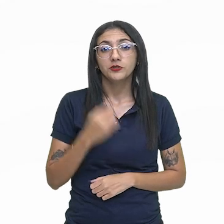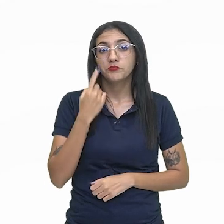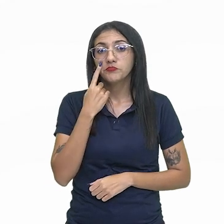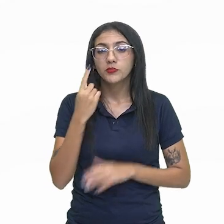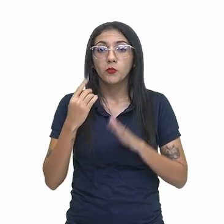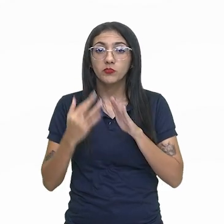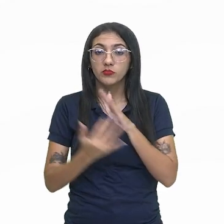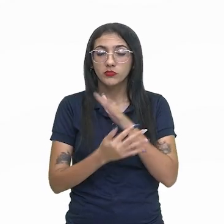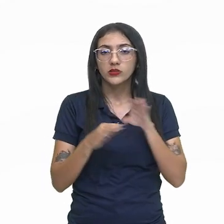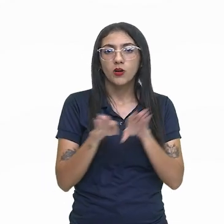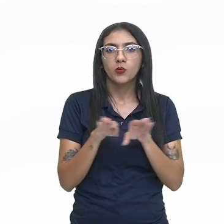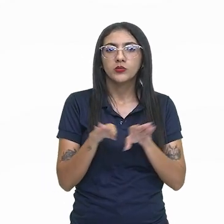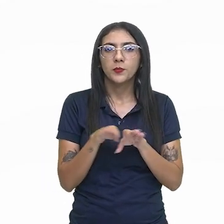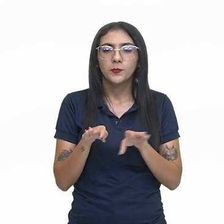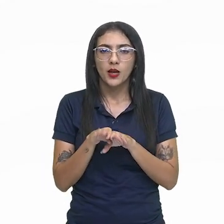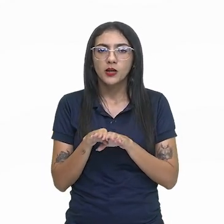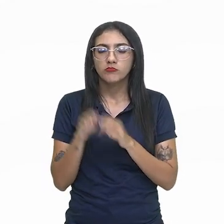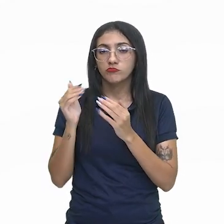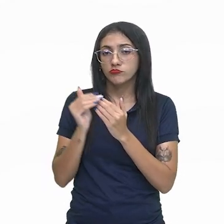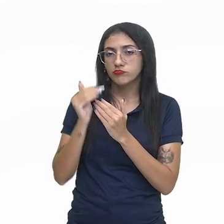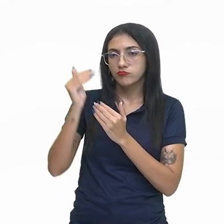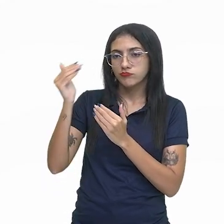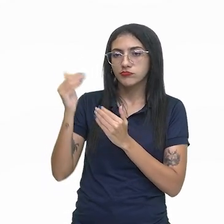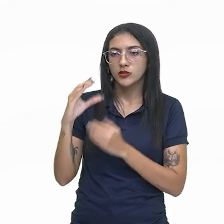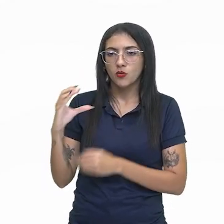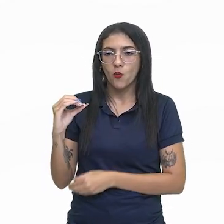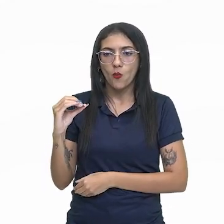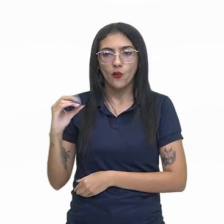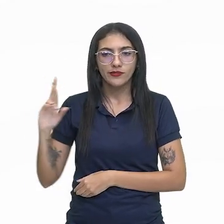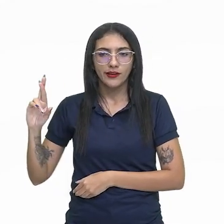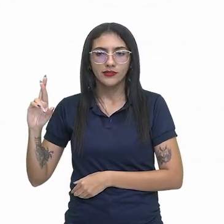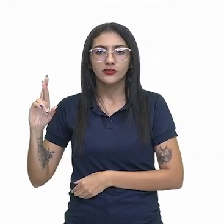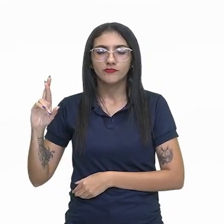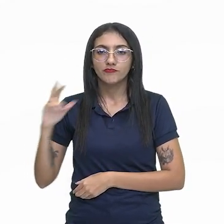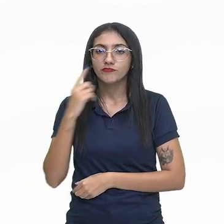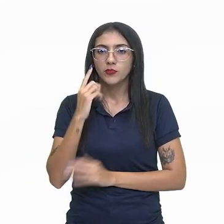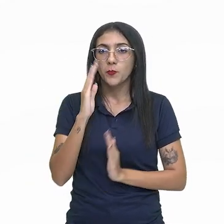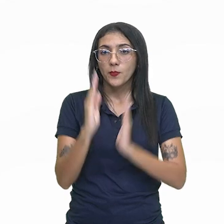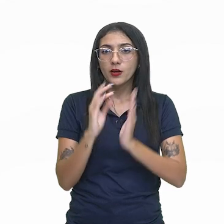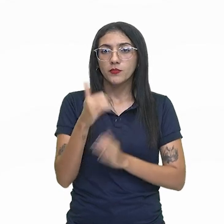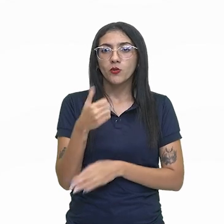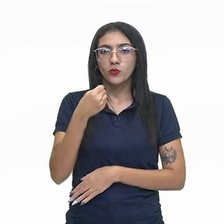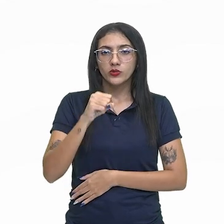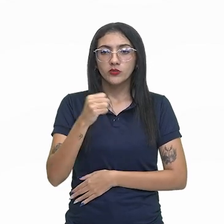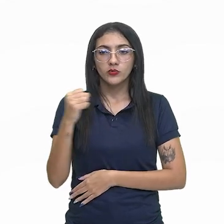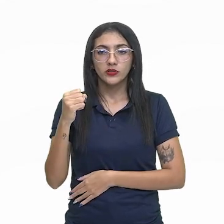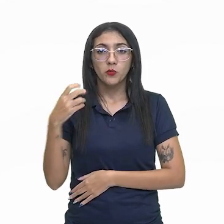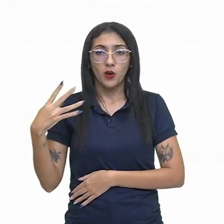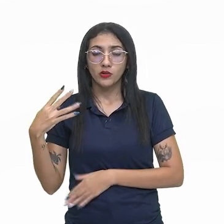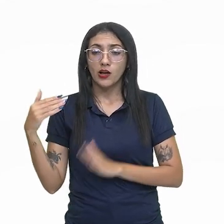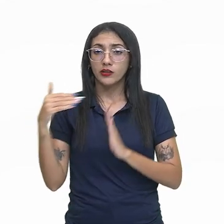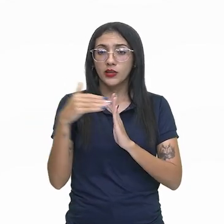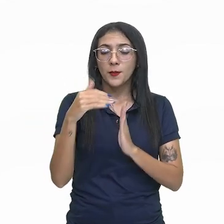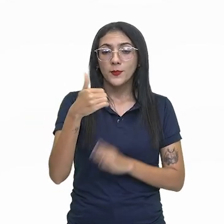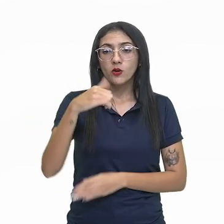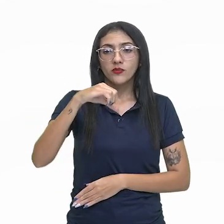imigração oriental, né? Aí a gente observa nesse período de 1884